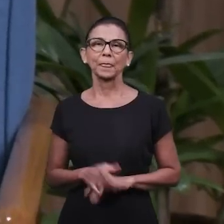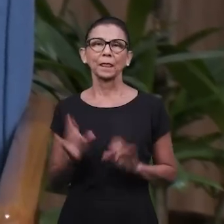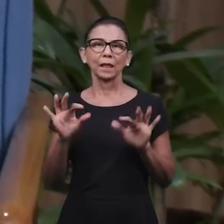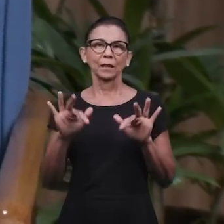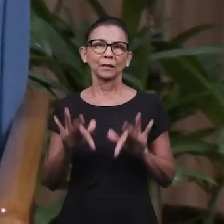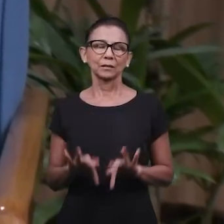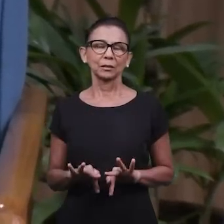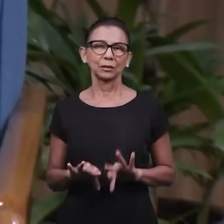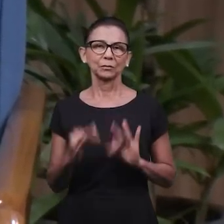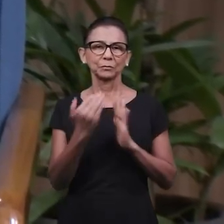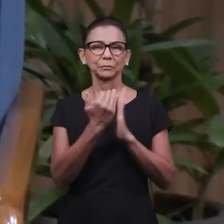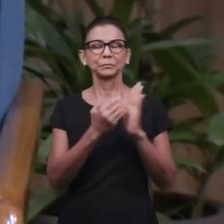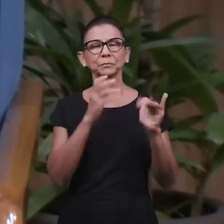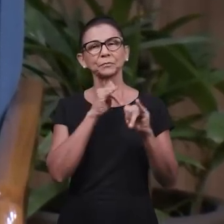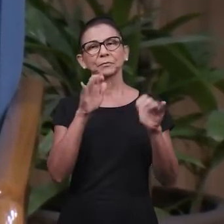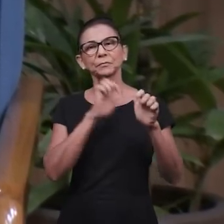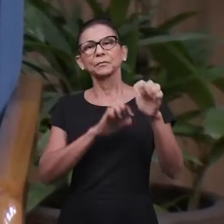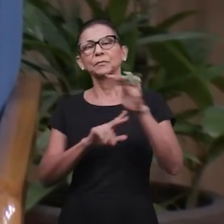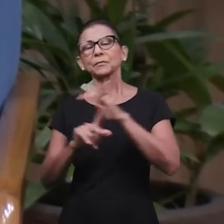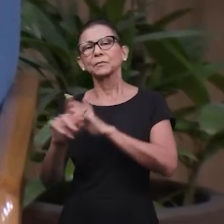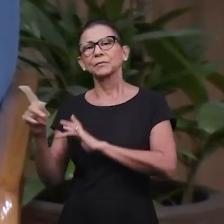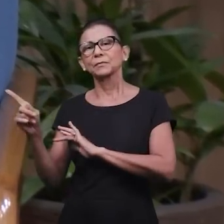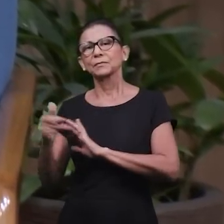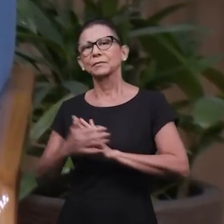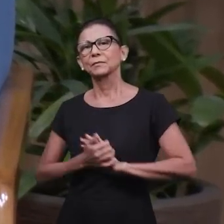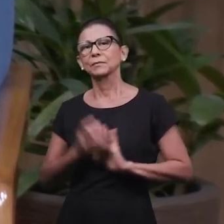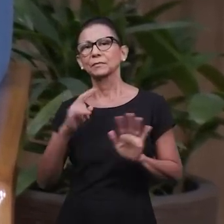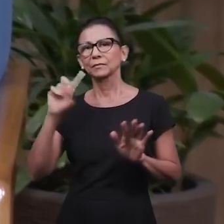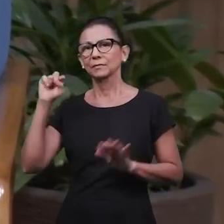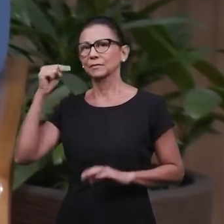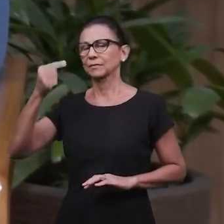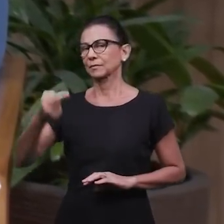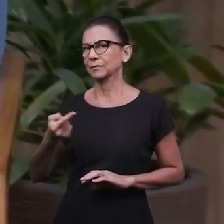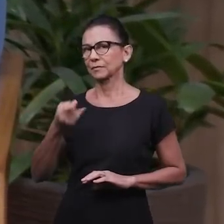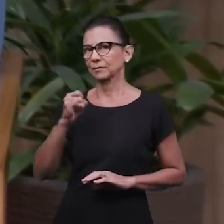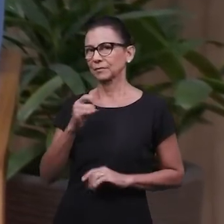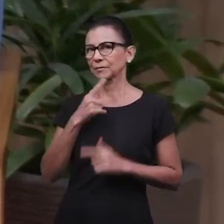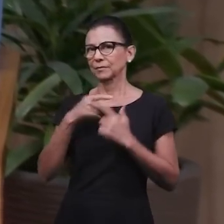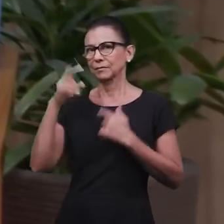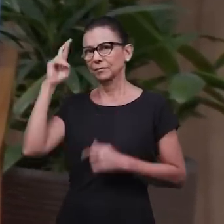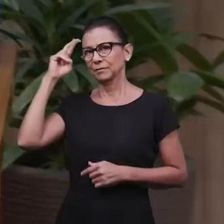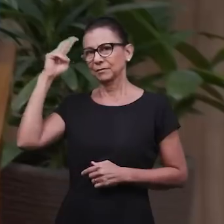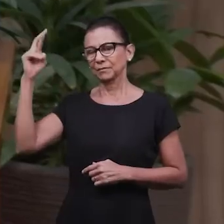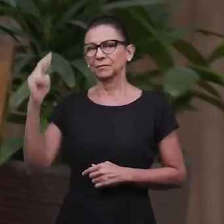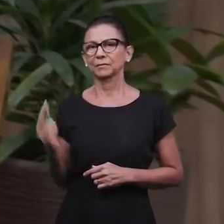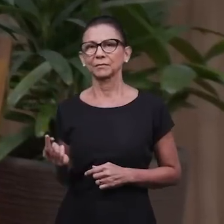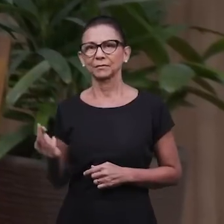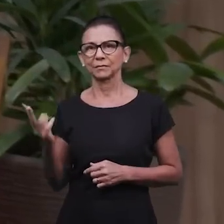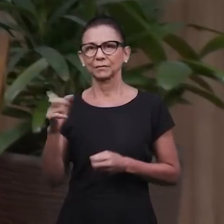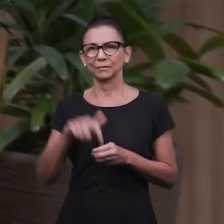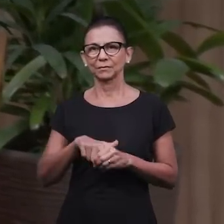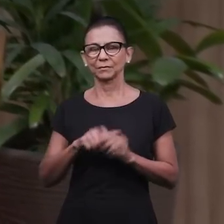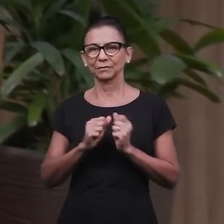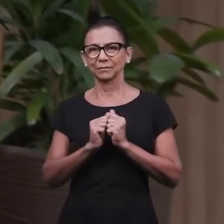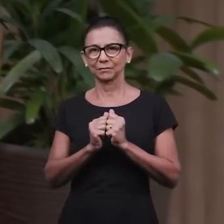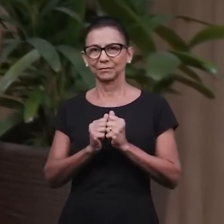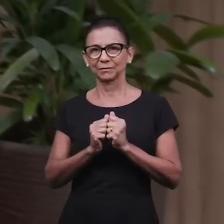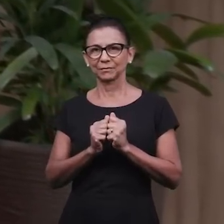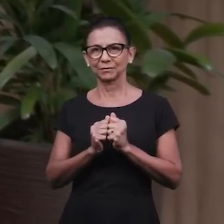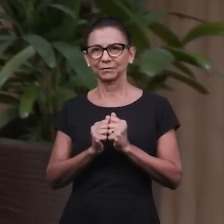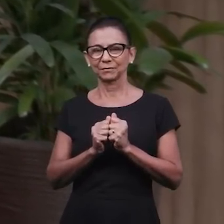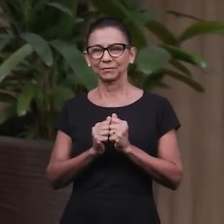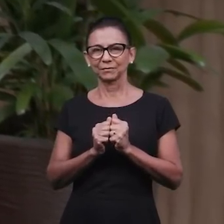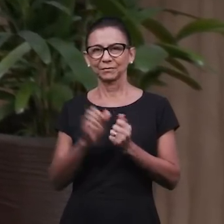ao final desta edição do programa Anunciando o Evangelho Eterno. Na semana que vem, se o Senhor permitir, estaremos juntos mais uma